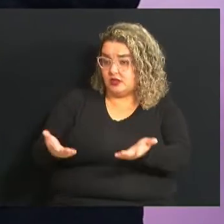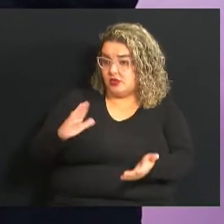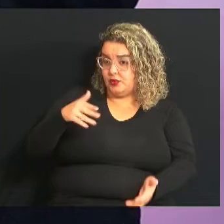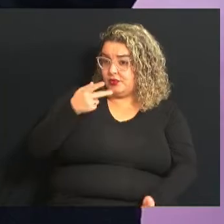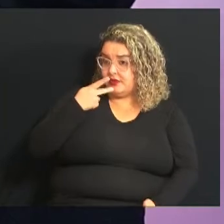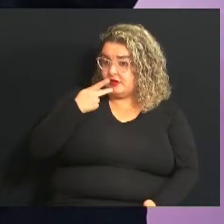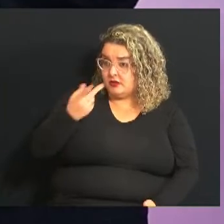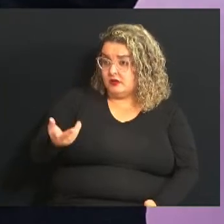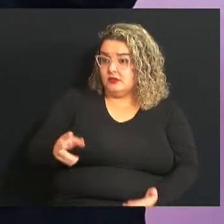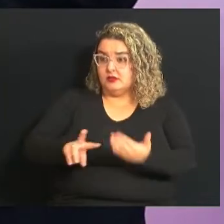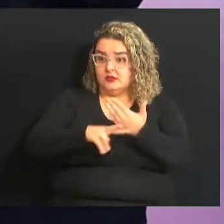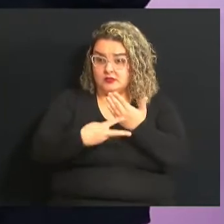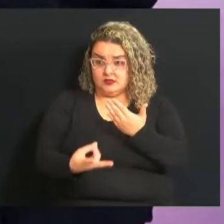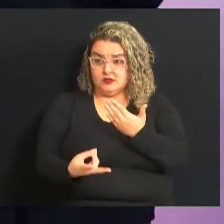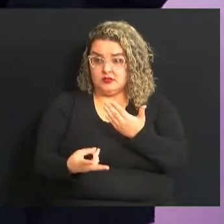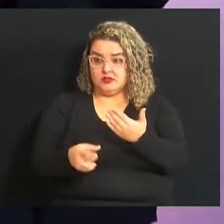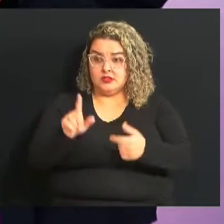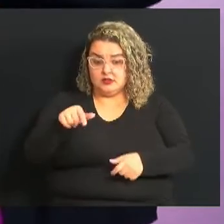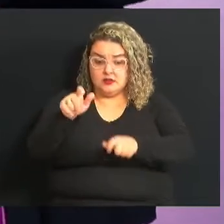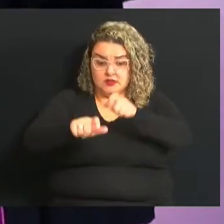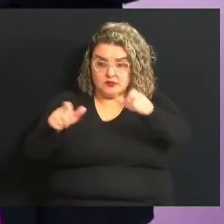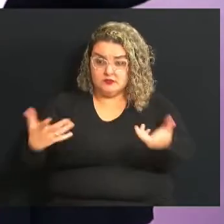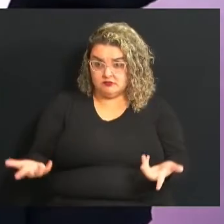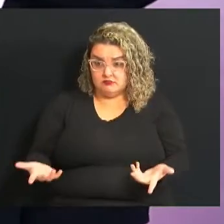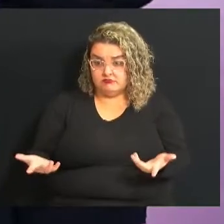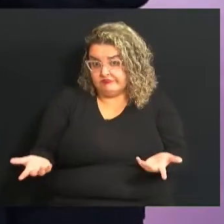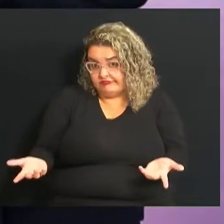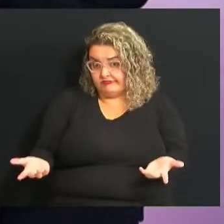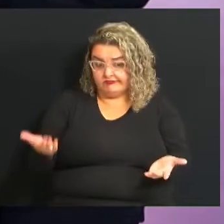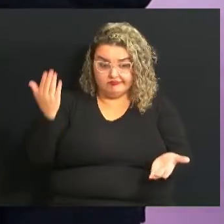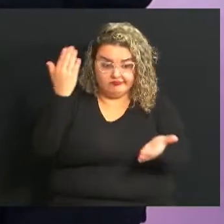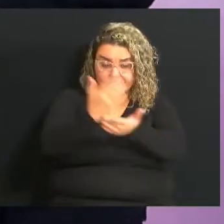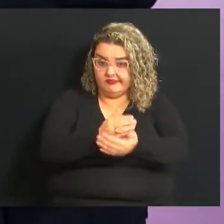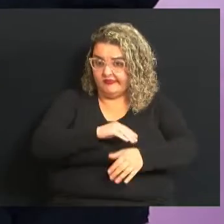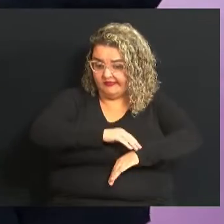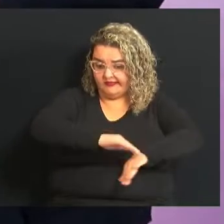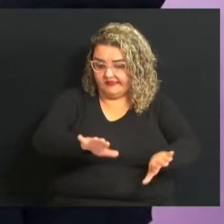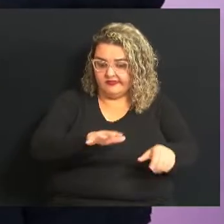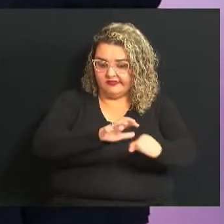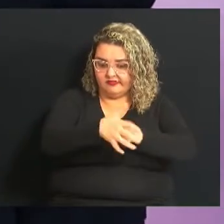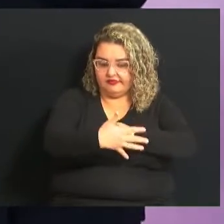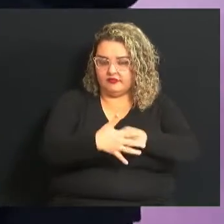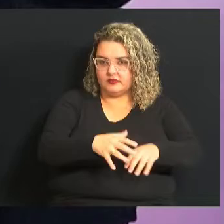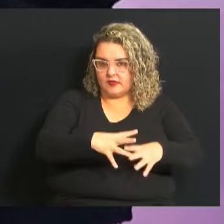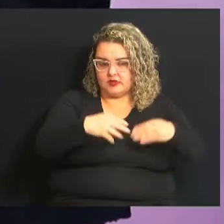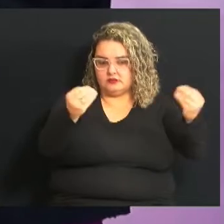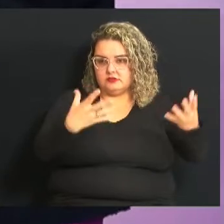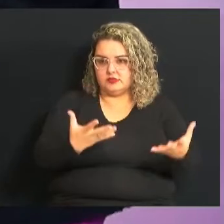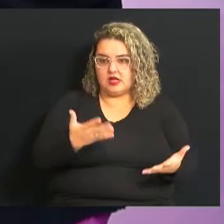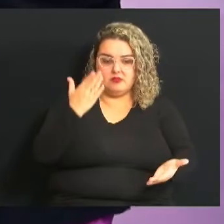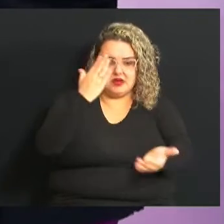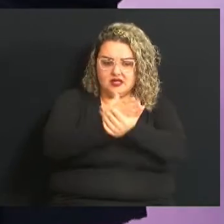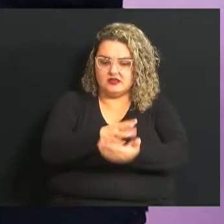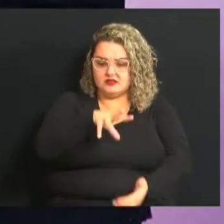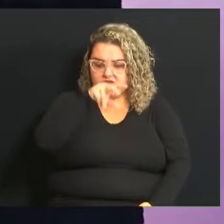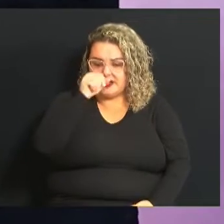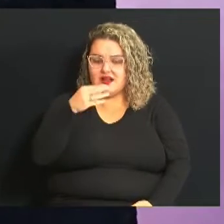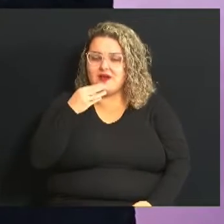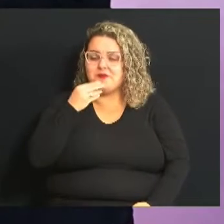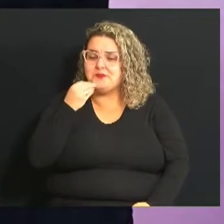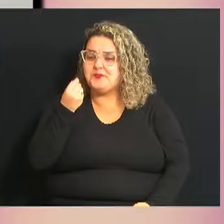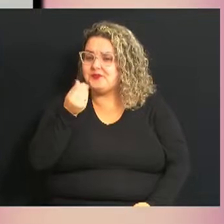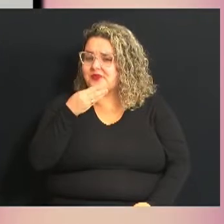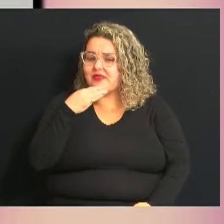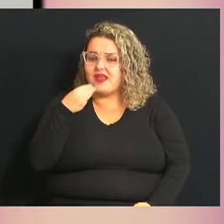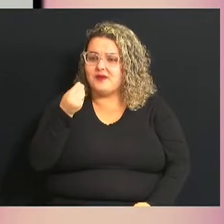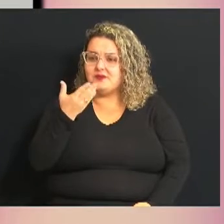dessas sequelas, então, são essas pessoas que simplesmente deixaram, né? Depois de ter a doença, de sentir um cheiro, de sentir o gosto da